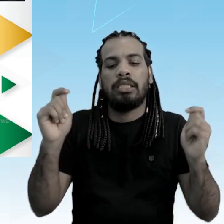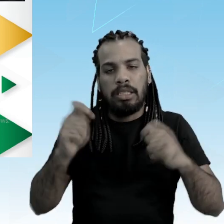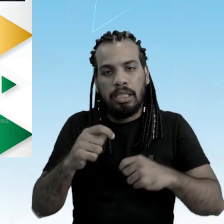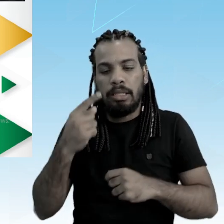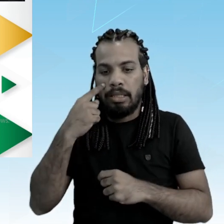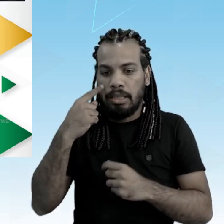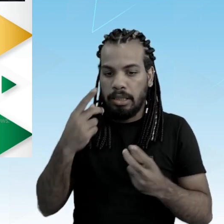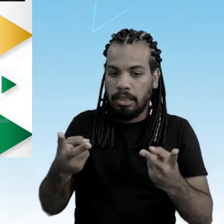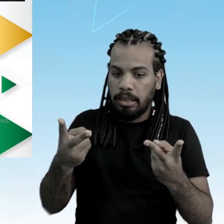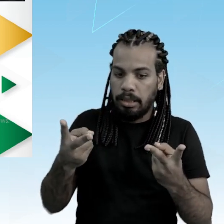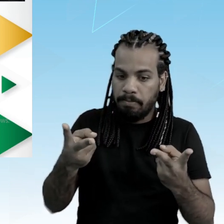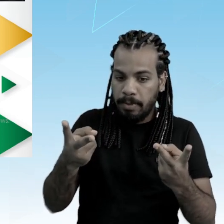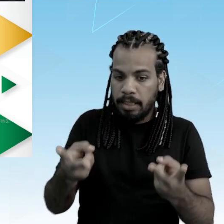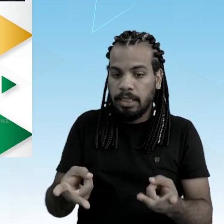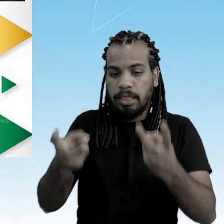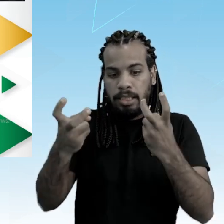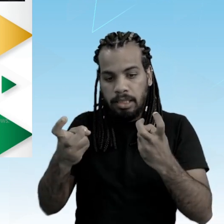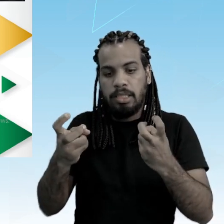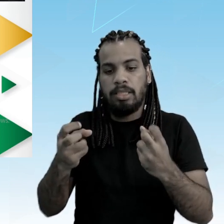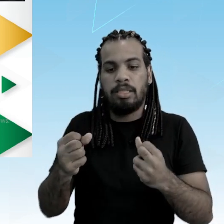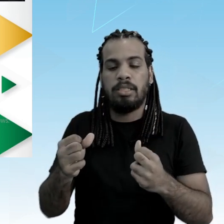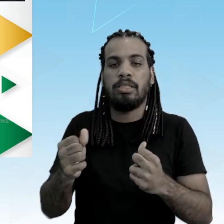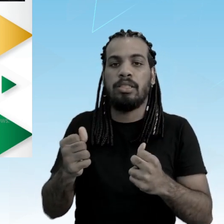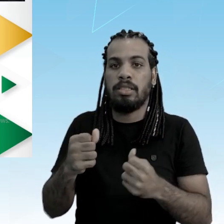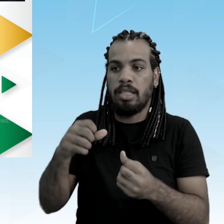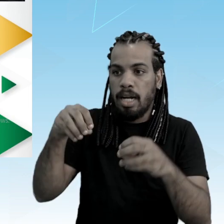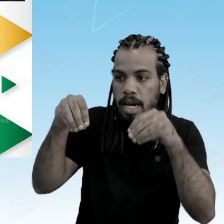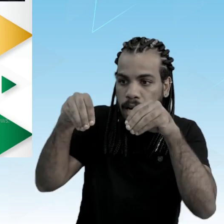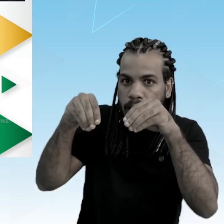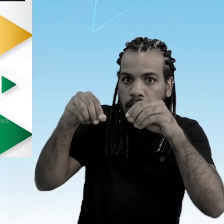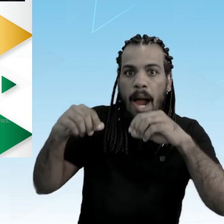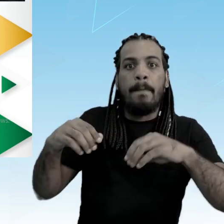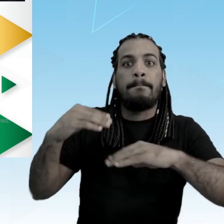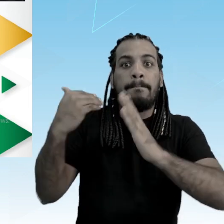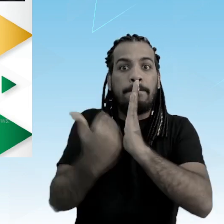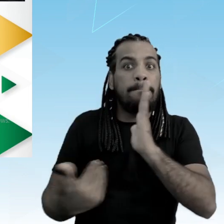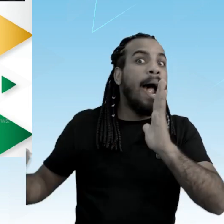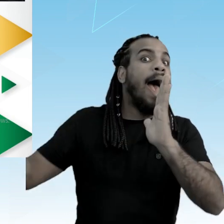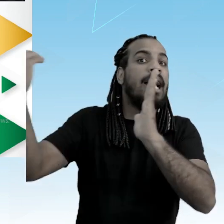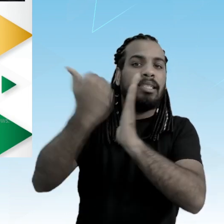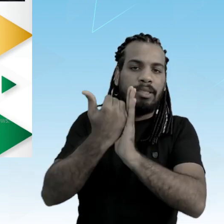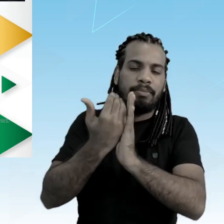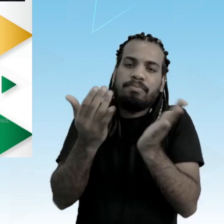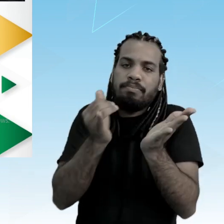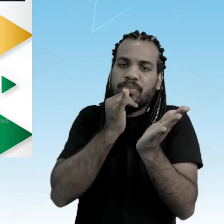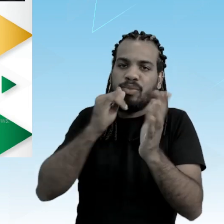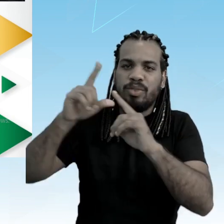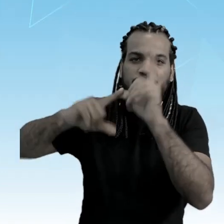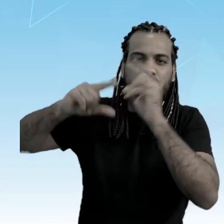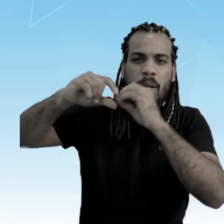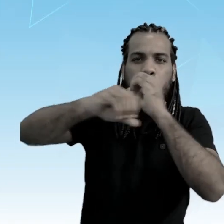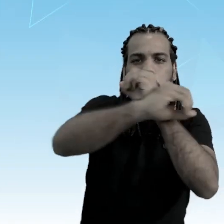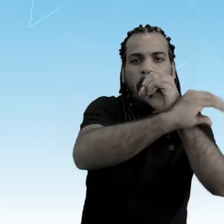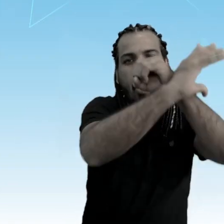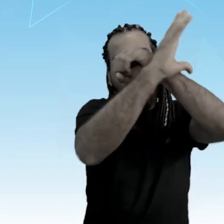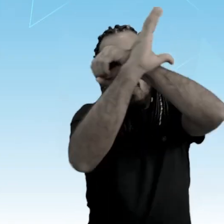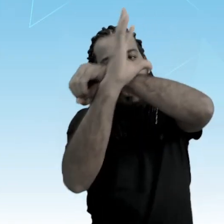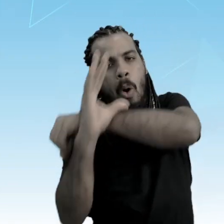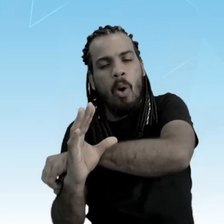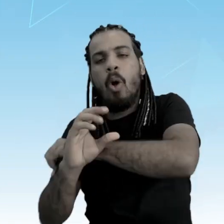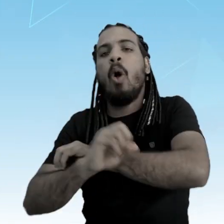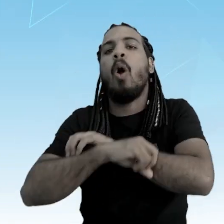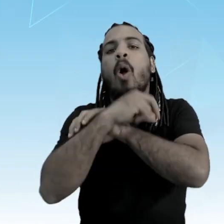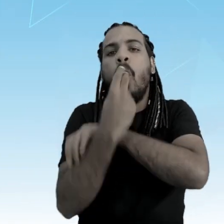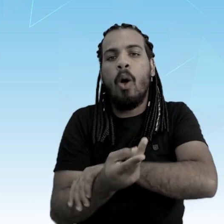menos um dos corpos possui uma massa muito grande, como a massa de uma estrela ou de um